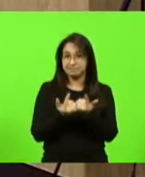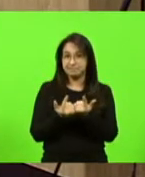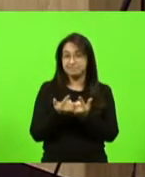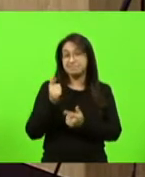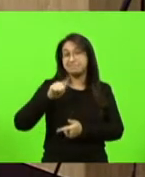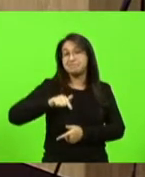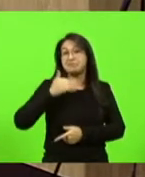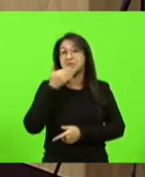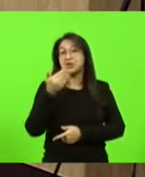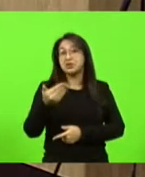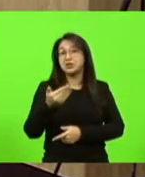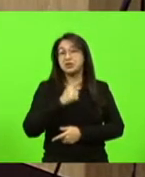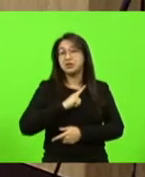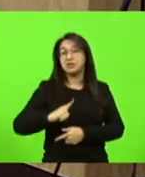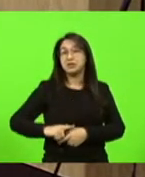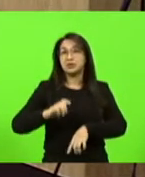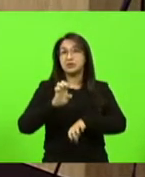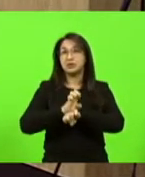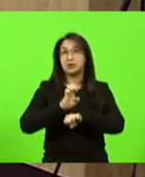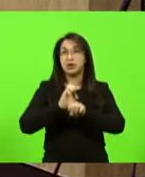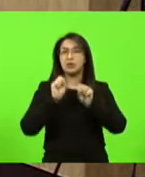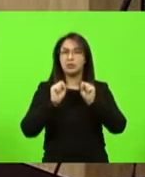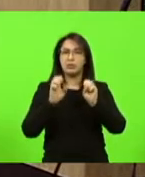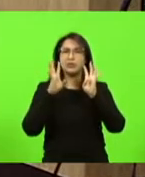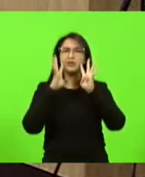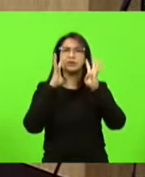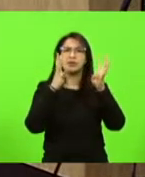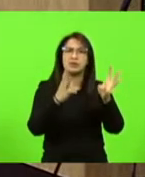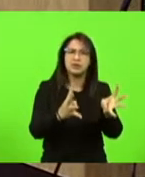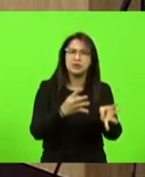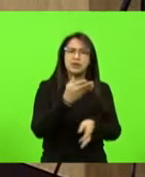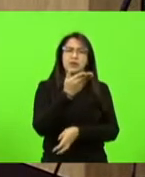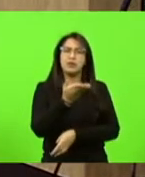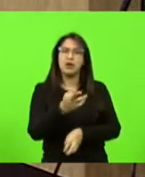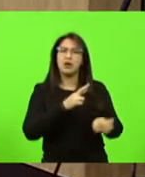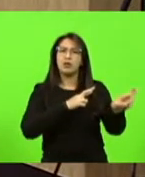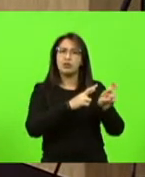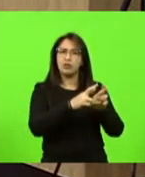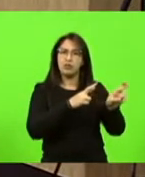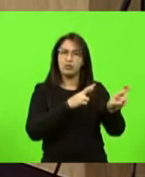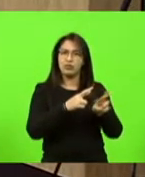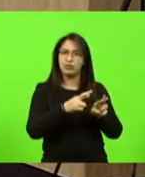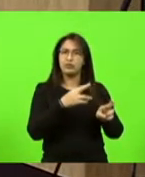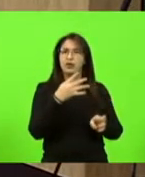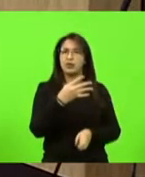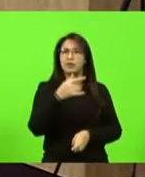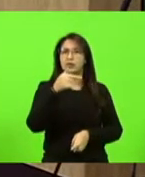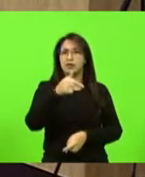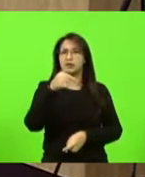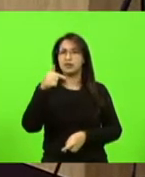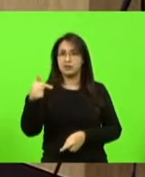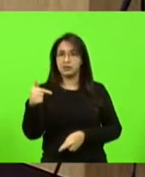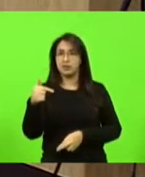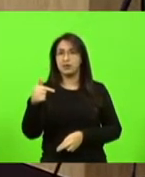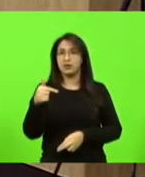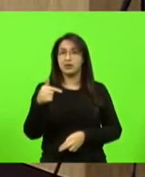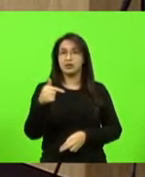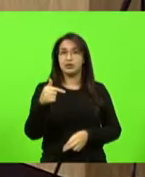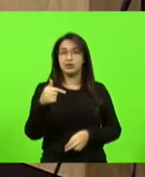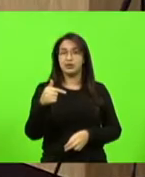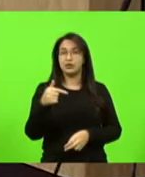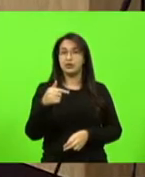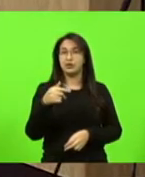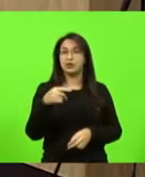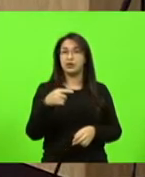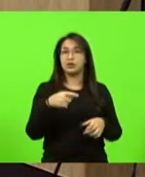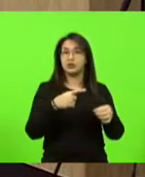que o governo do Estado possa olhar com muito mais atenção a rodovia SC-477, que liga a cidade de